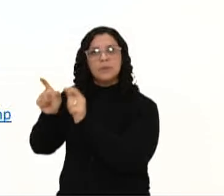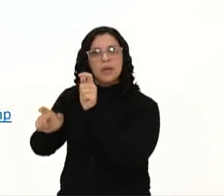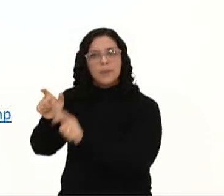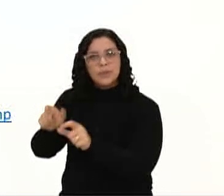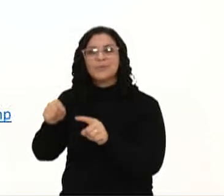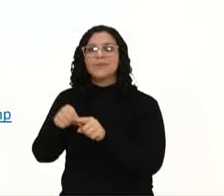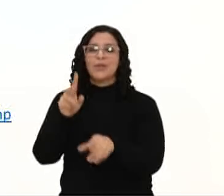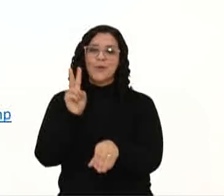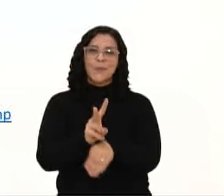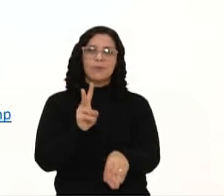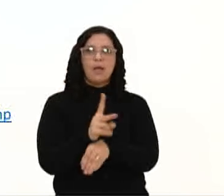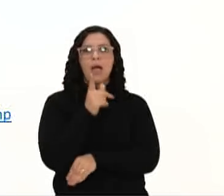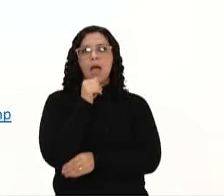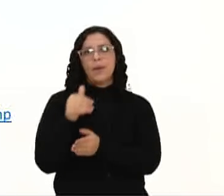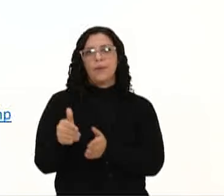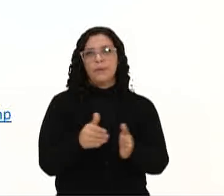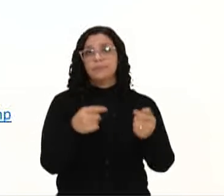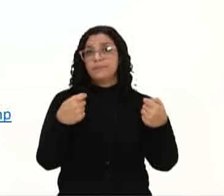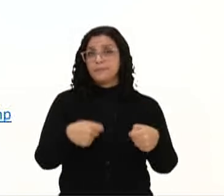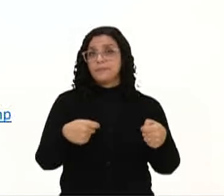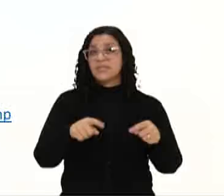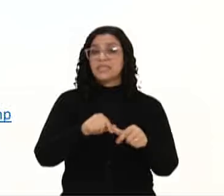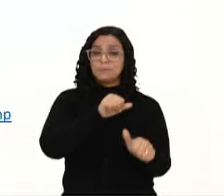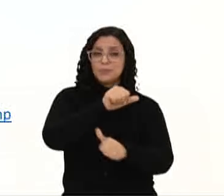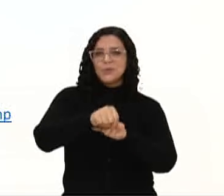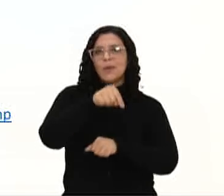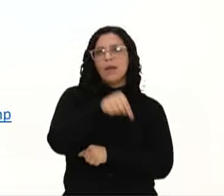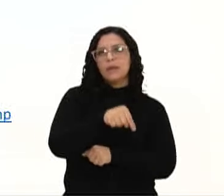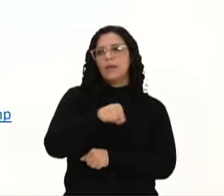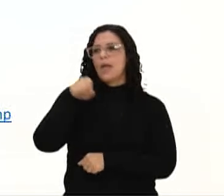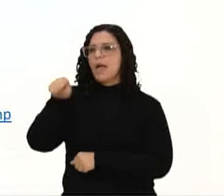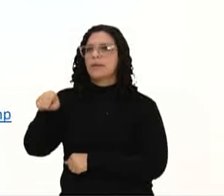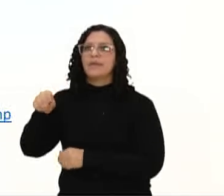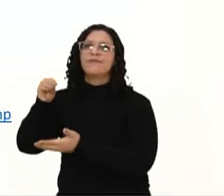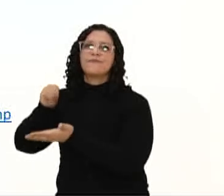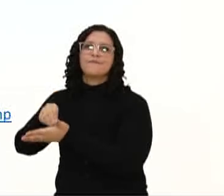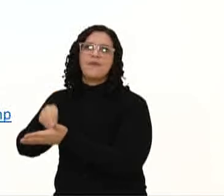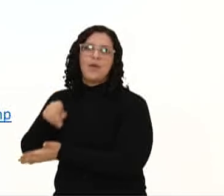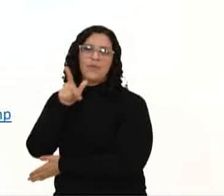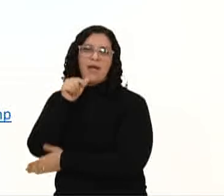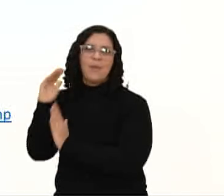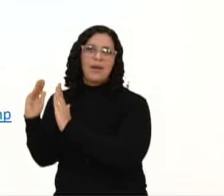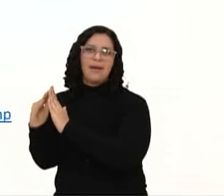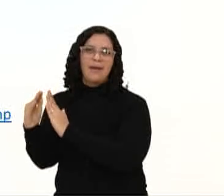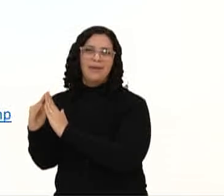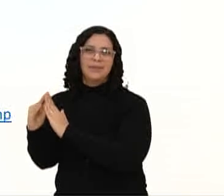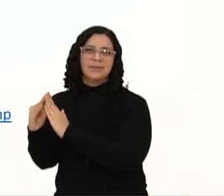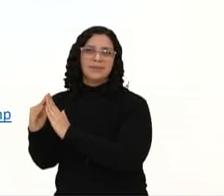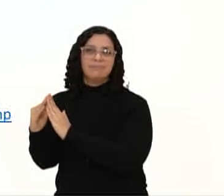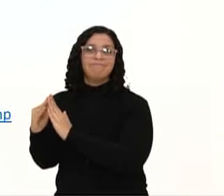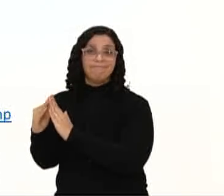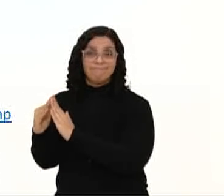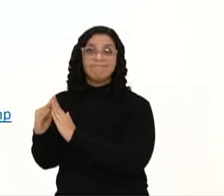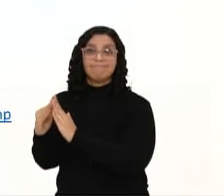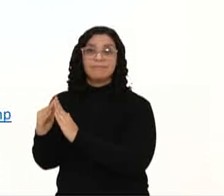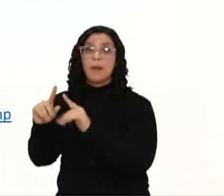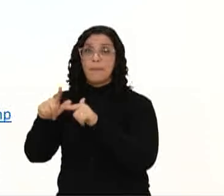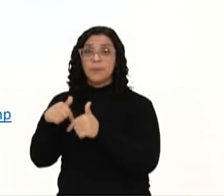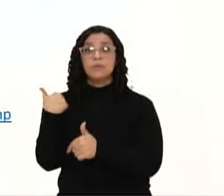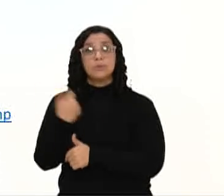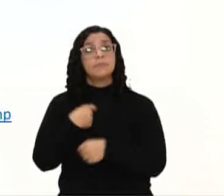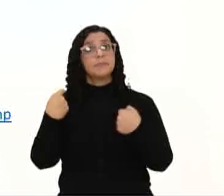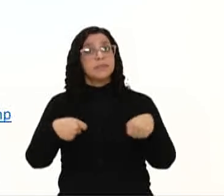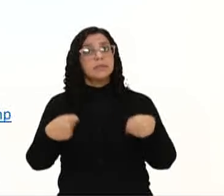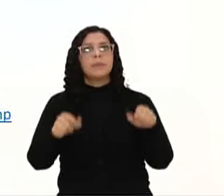em relação ao consumo da água. Se eu tenho alguma mudança aqui, eu vou afetar essa quantidade de água disponível e,